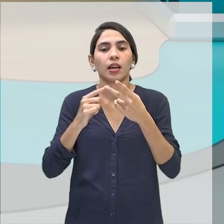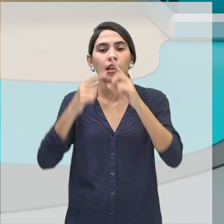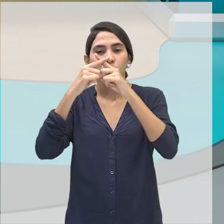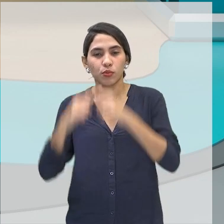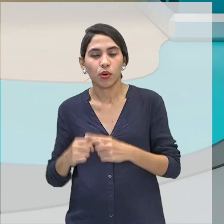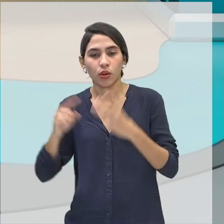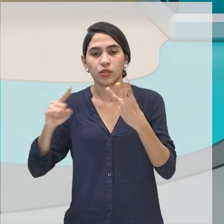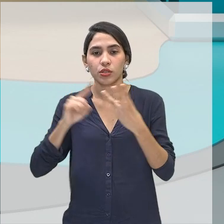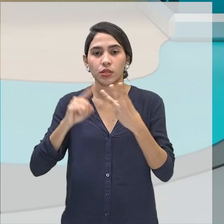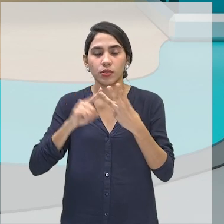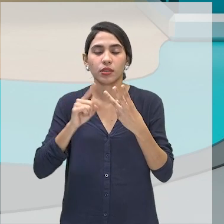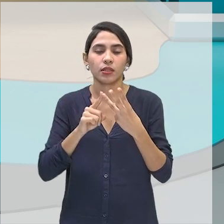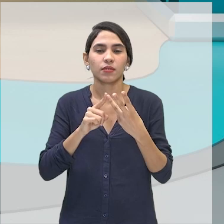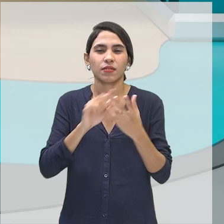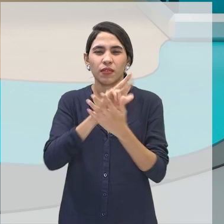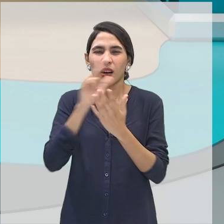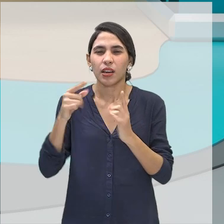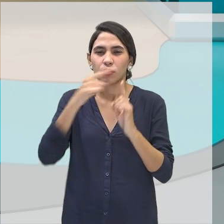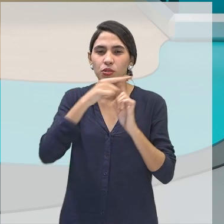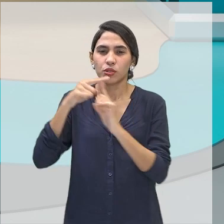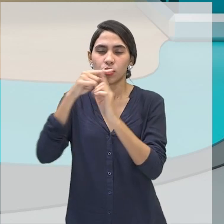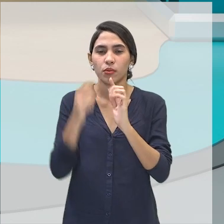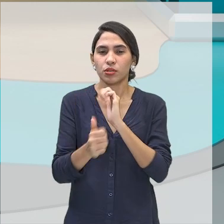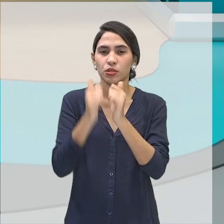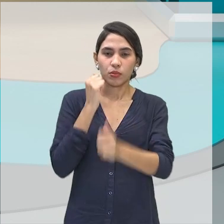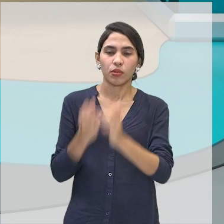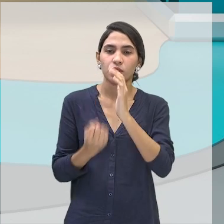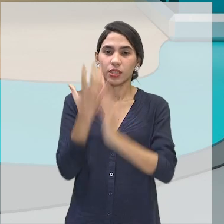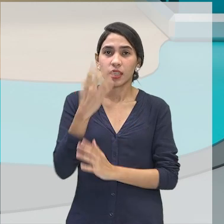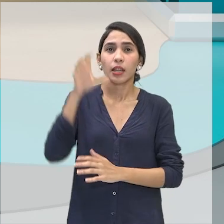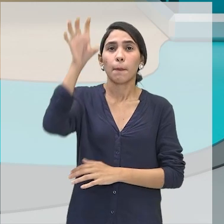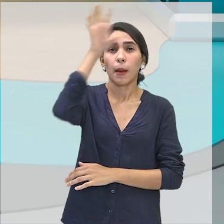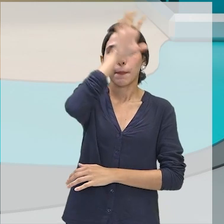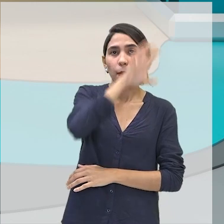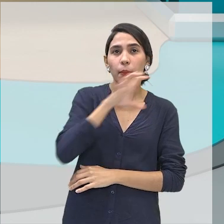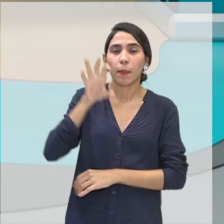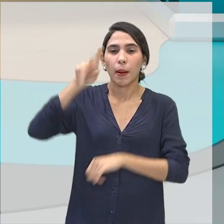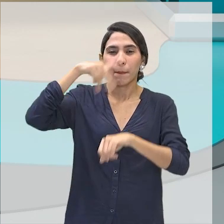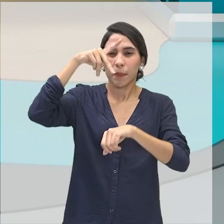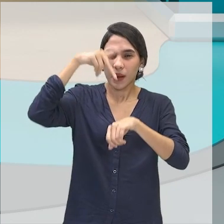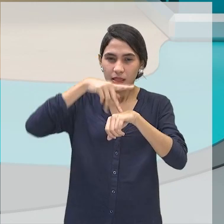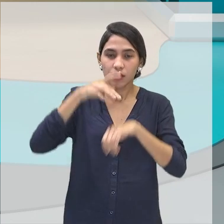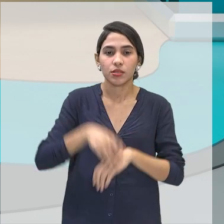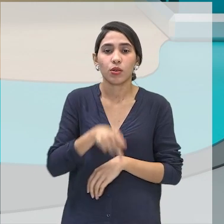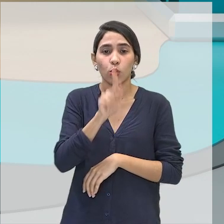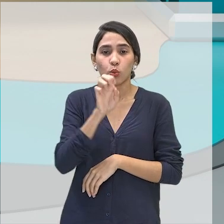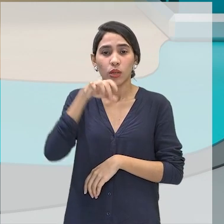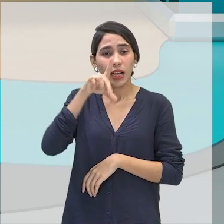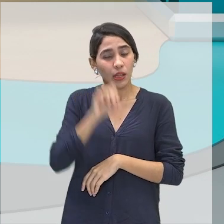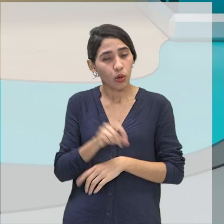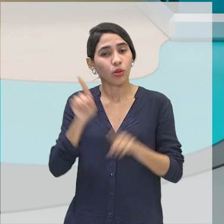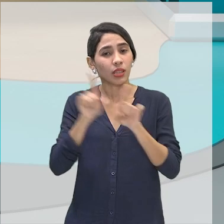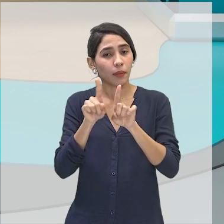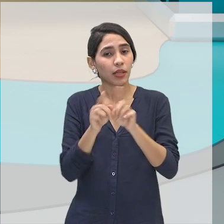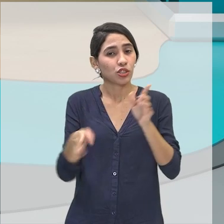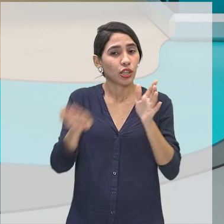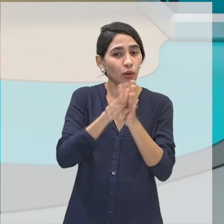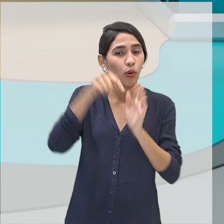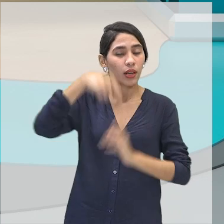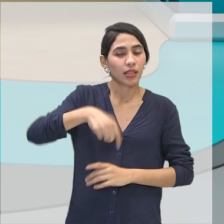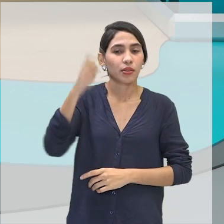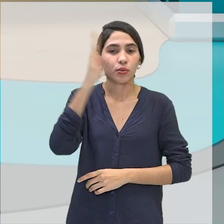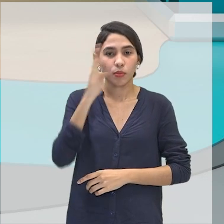a ginástica, que são criados aí em diversas partes do mundo, né, o Kendo também chegou aqui no nosso